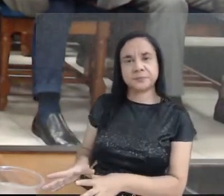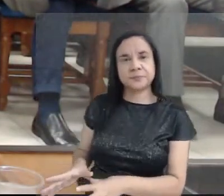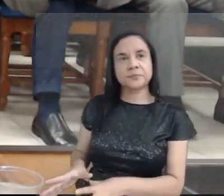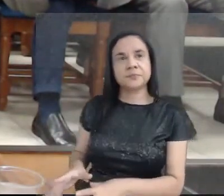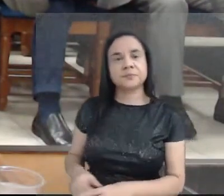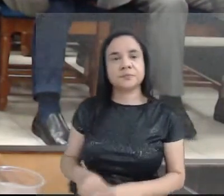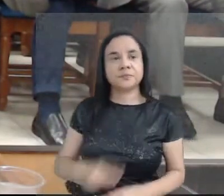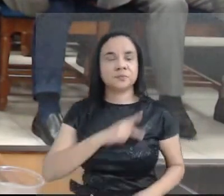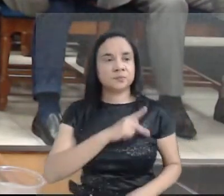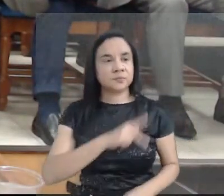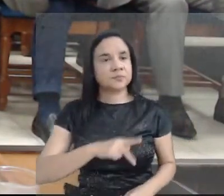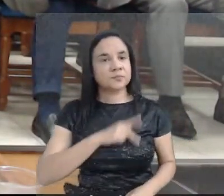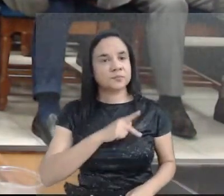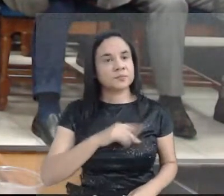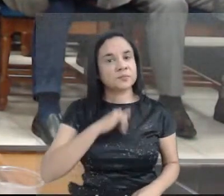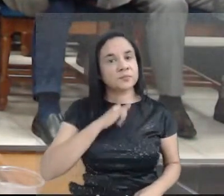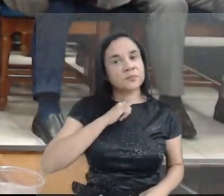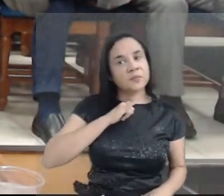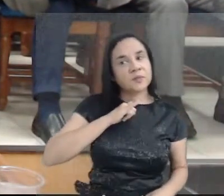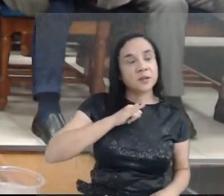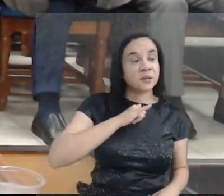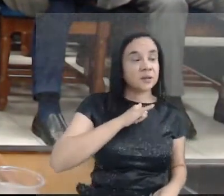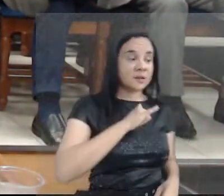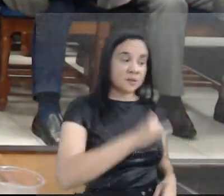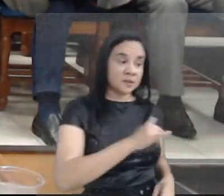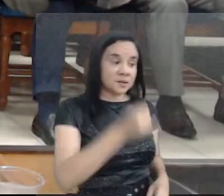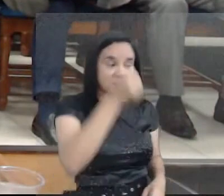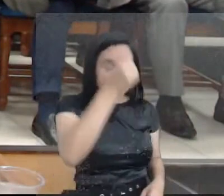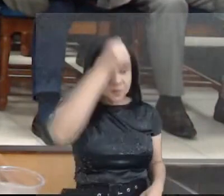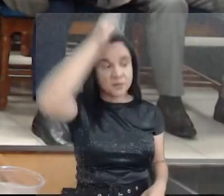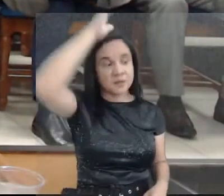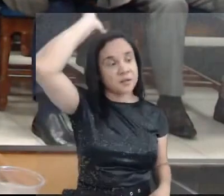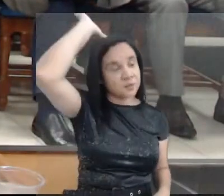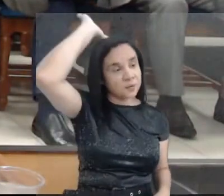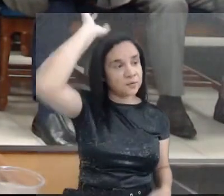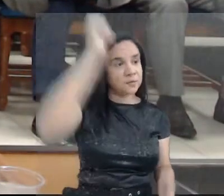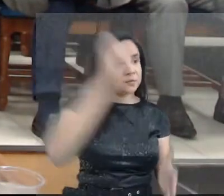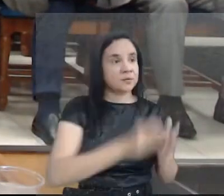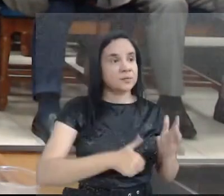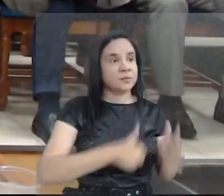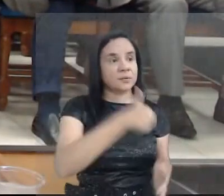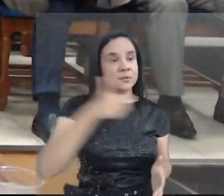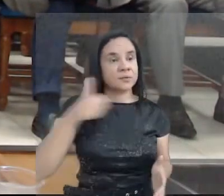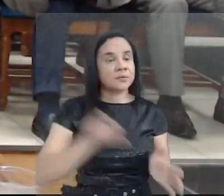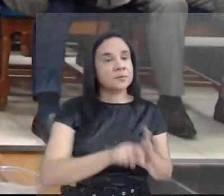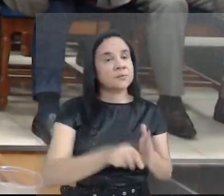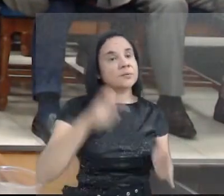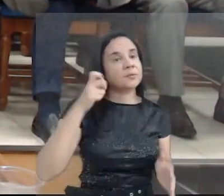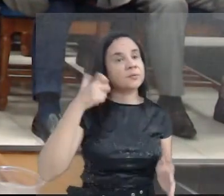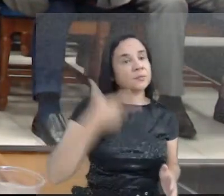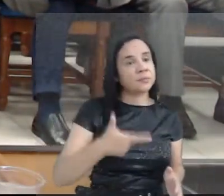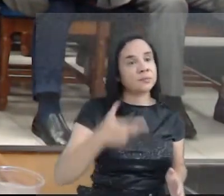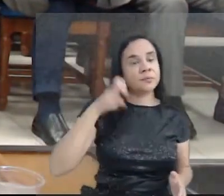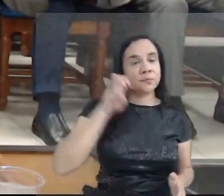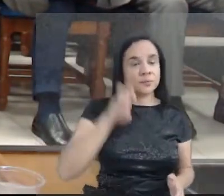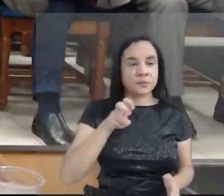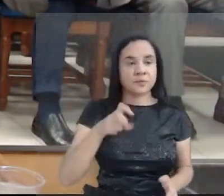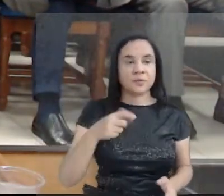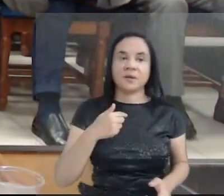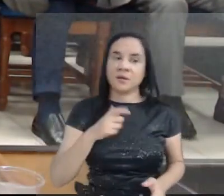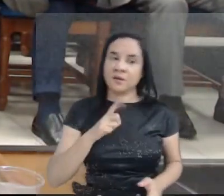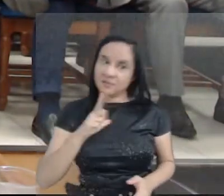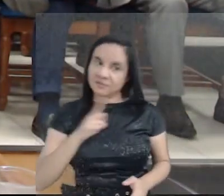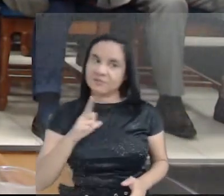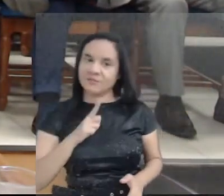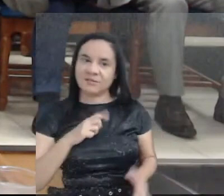aí Paulo vai dizer à igreja gentia de Roma, capítulo 11, versículo 25, dizendo: eu tenho um segredo para dizer a